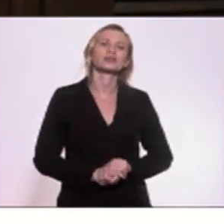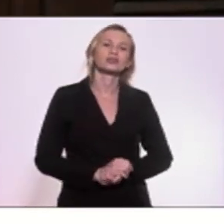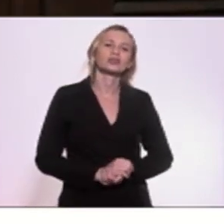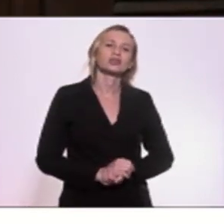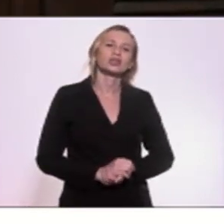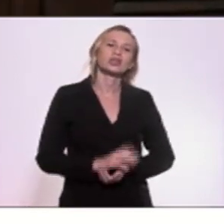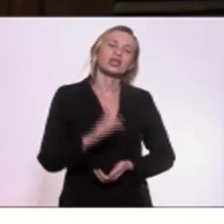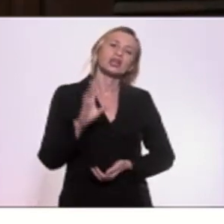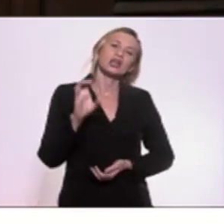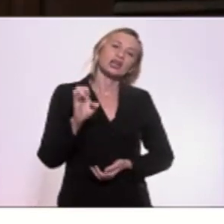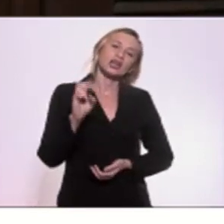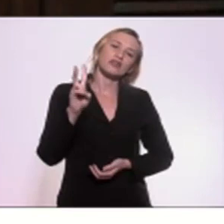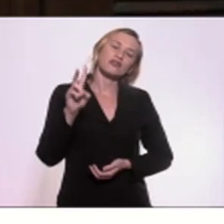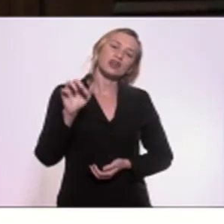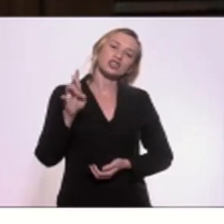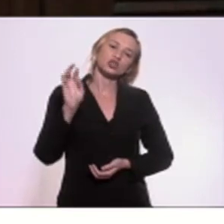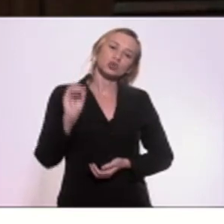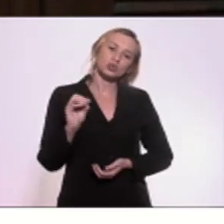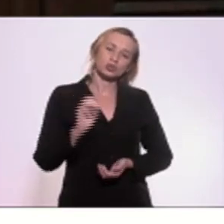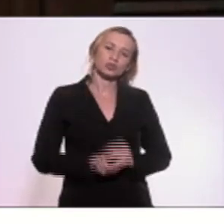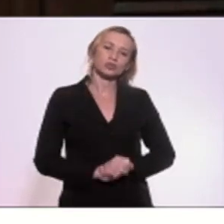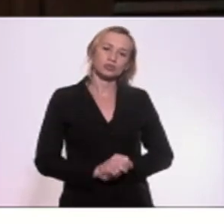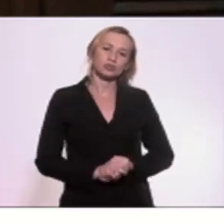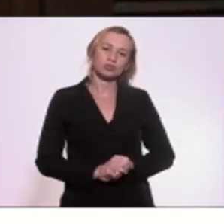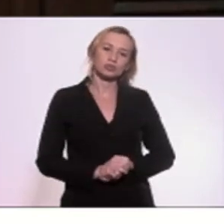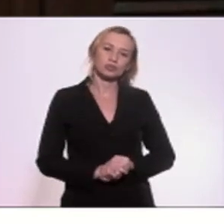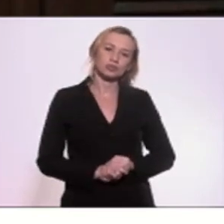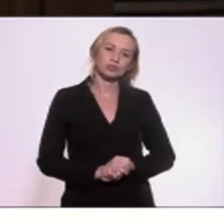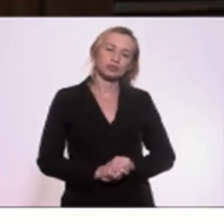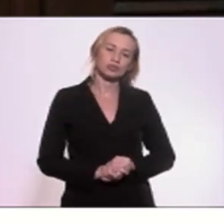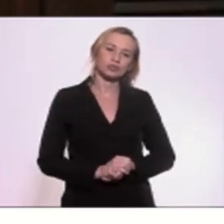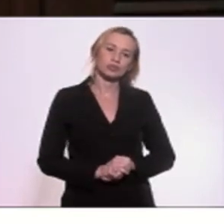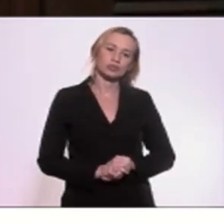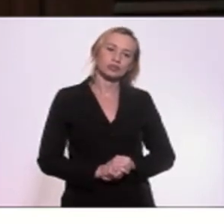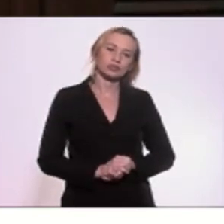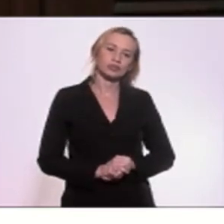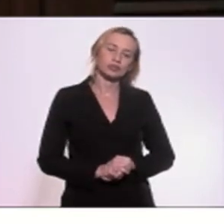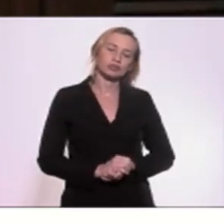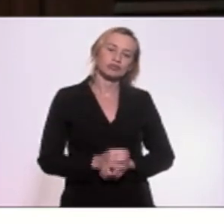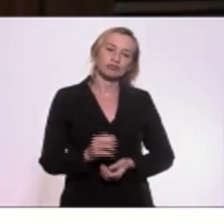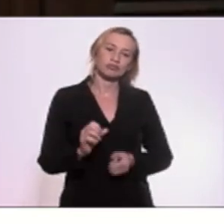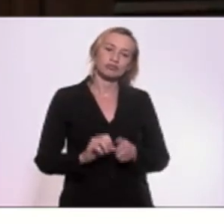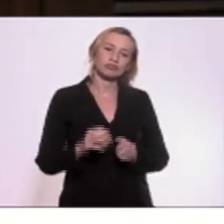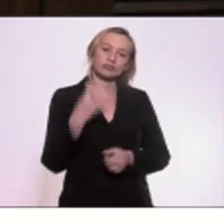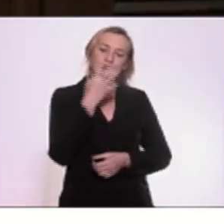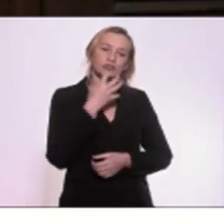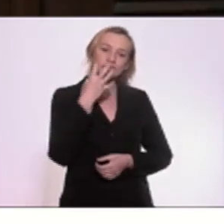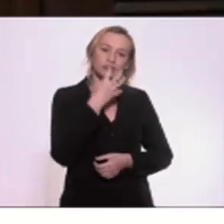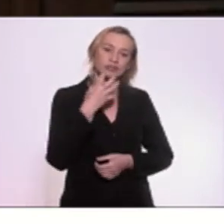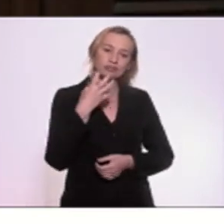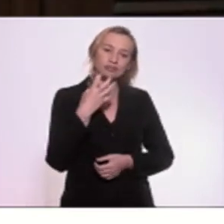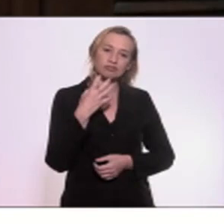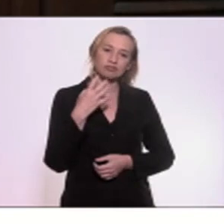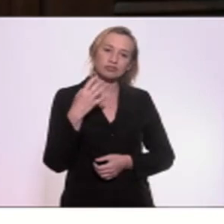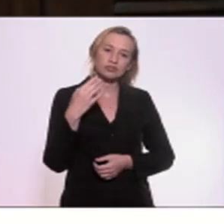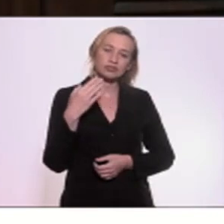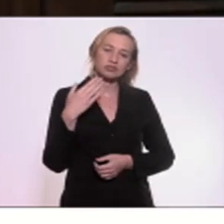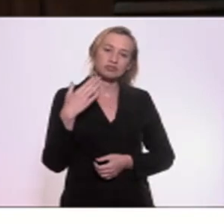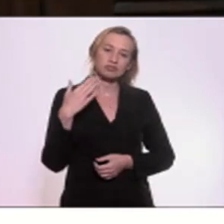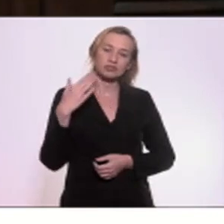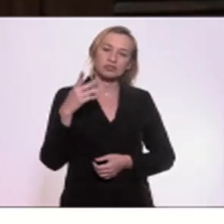é do Evandro Rodrigues. Ele compôs essa canção e ela é um hino